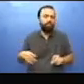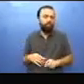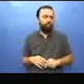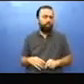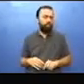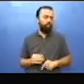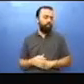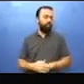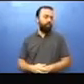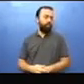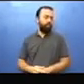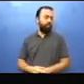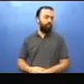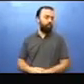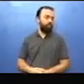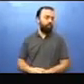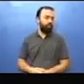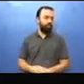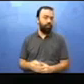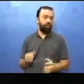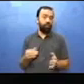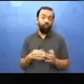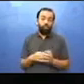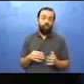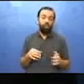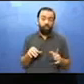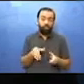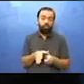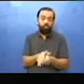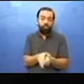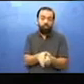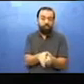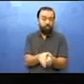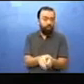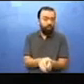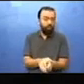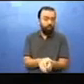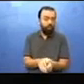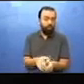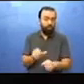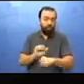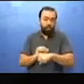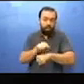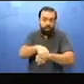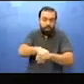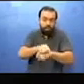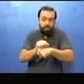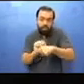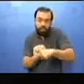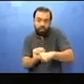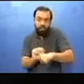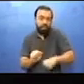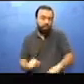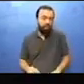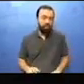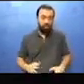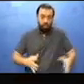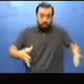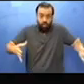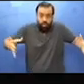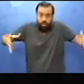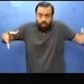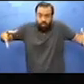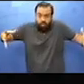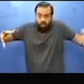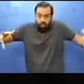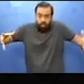de alimentos. A última tartaruga que nós veremos é a tartaruga de couro, é a maior espécie de tartaruga que nós